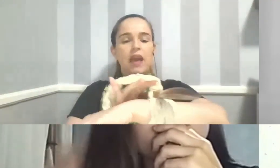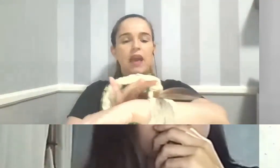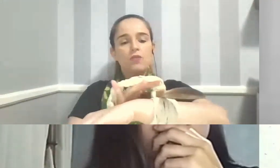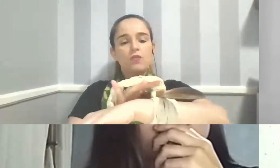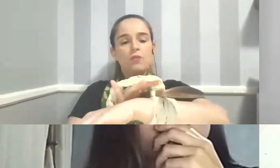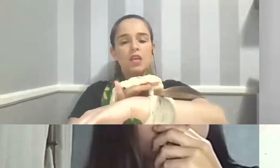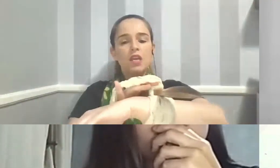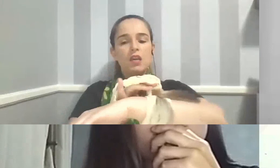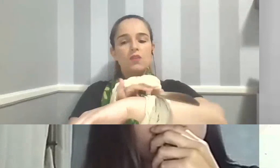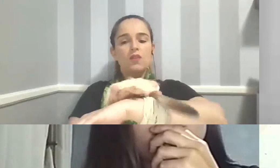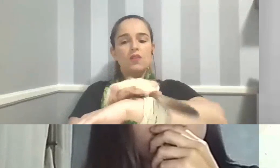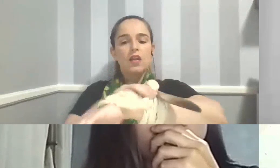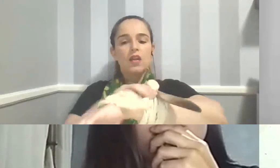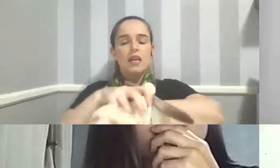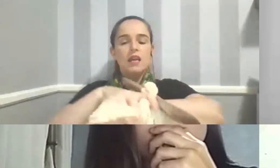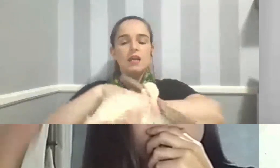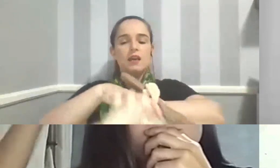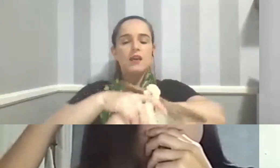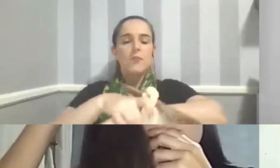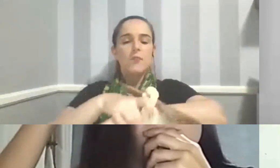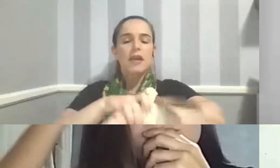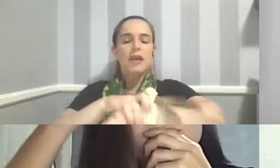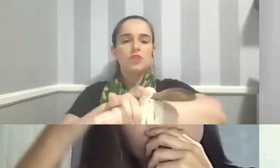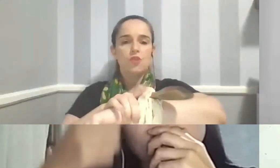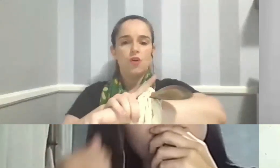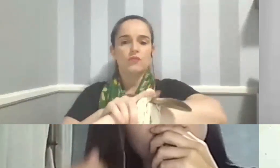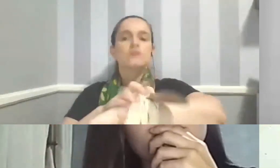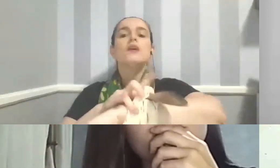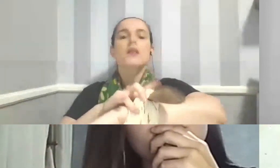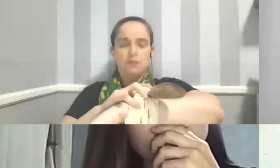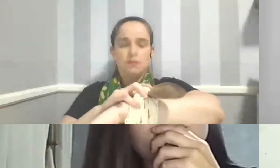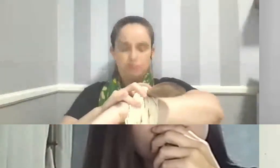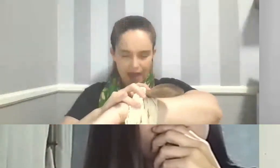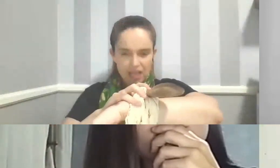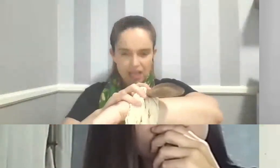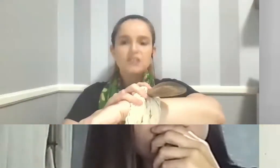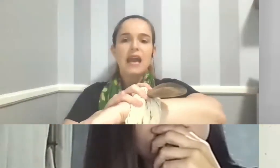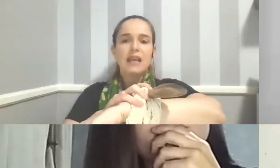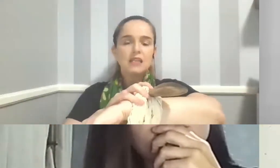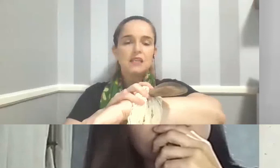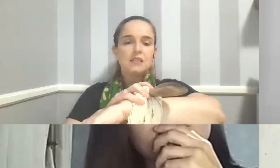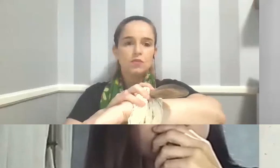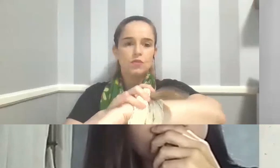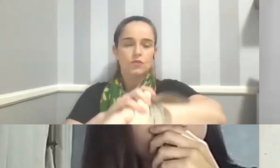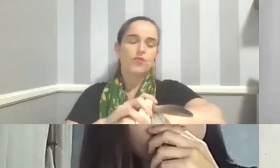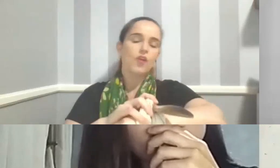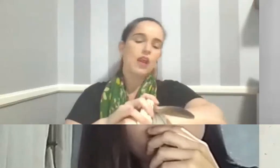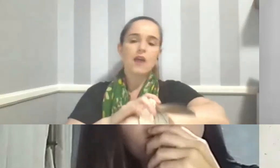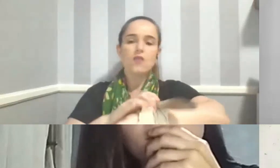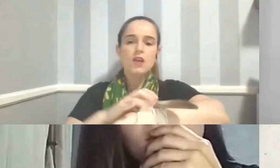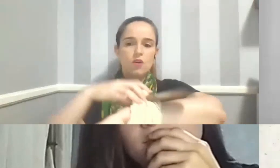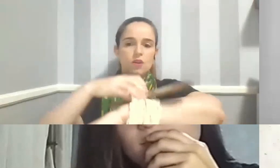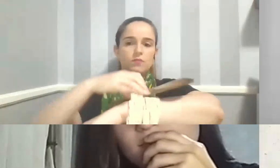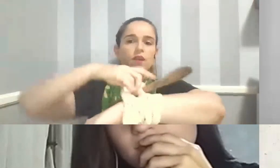E espero um pouquinho e prendo de novo. Mais 10 a 15 minutos.